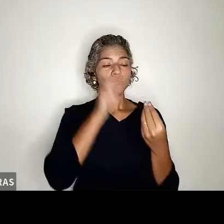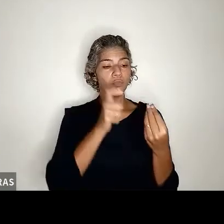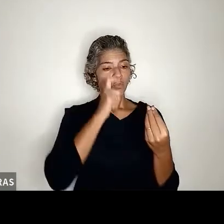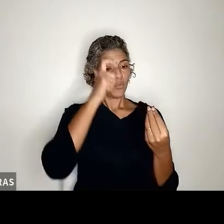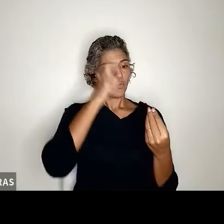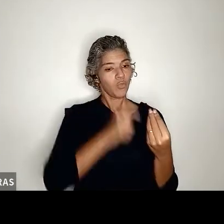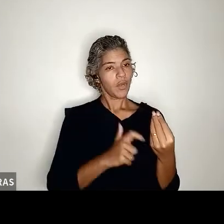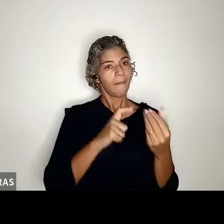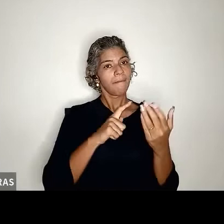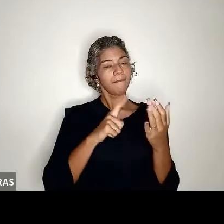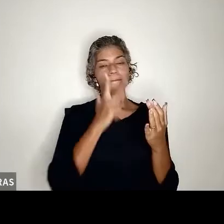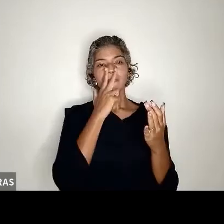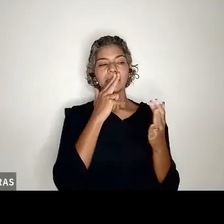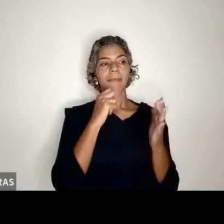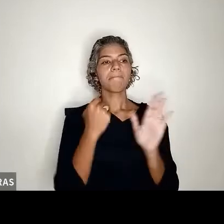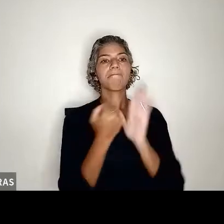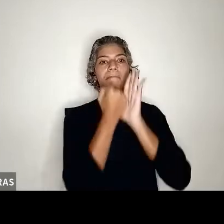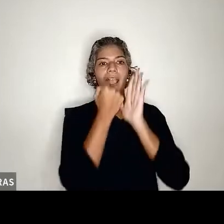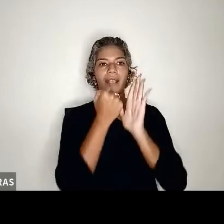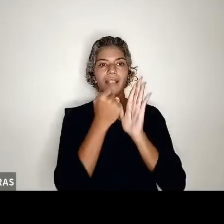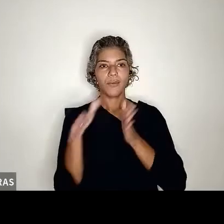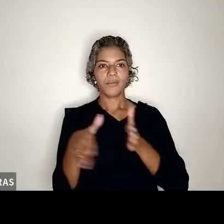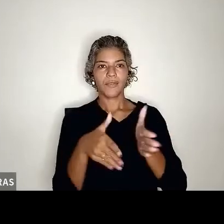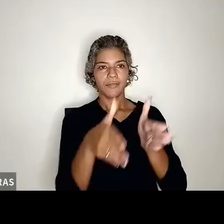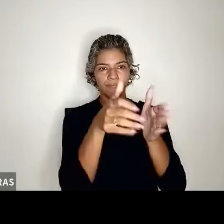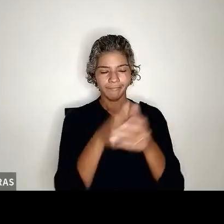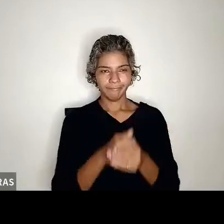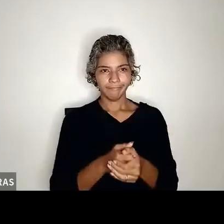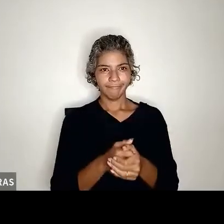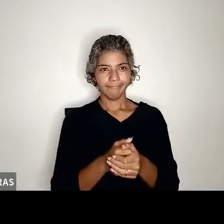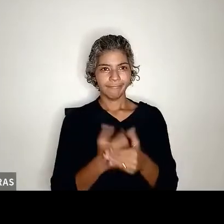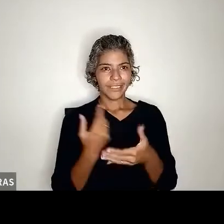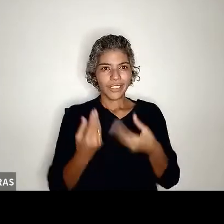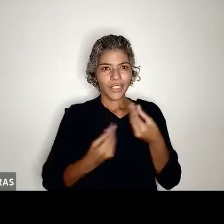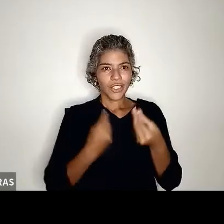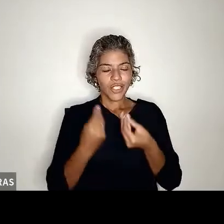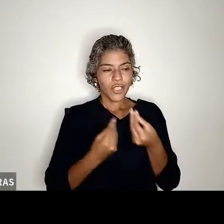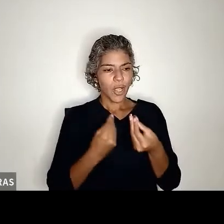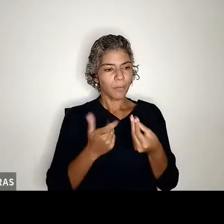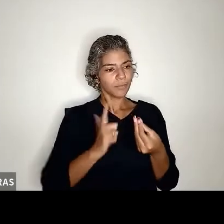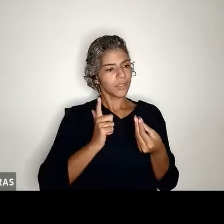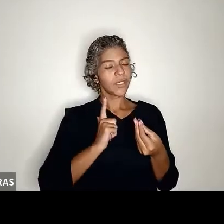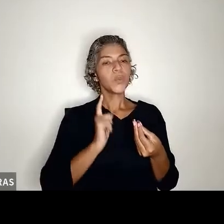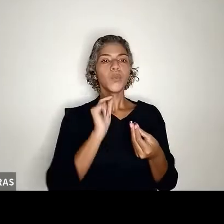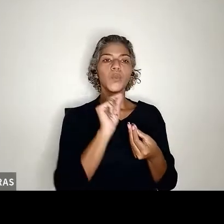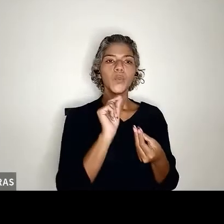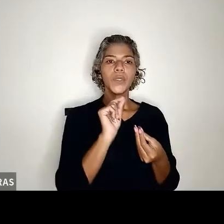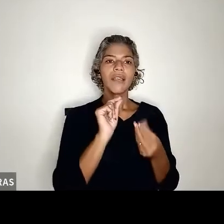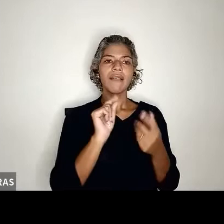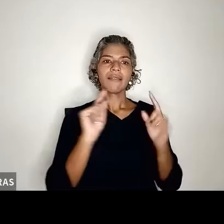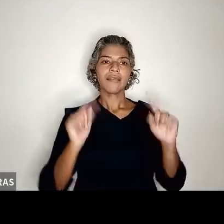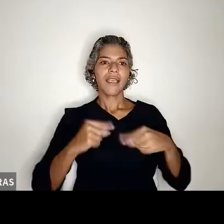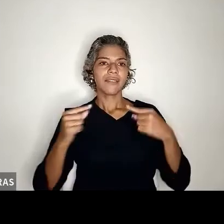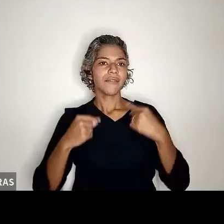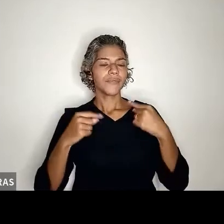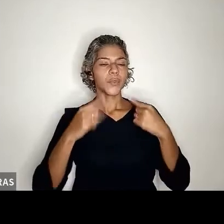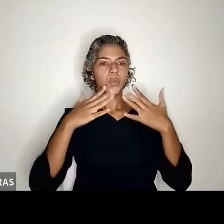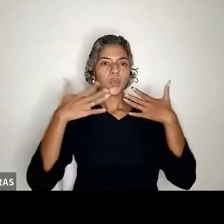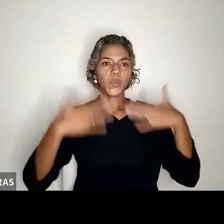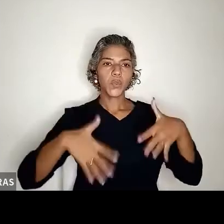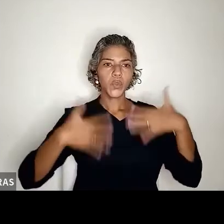de retardar, no sentido de dificultar, a vara dos obstáculos fica maior. Né? Foi um trabalho muito